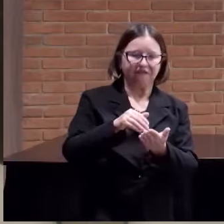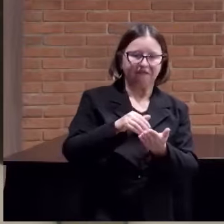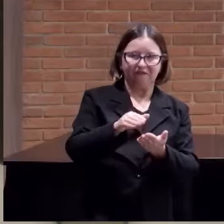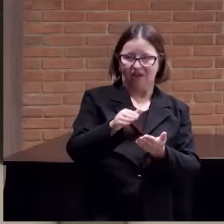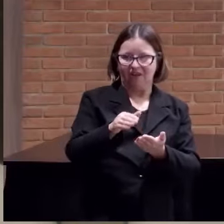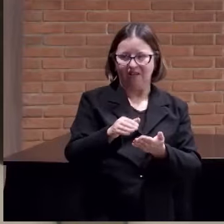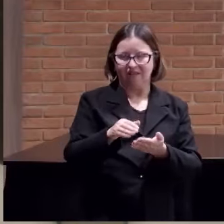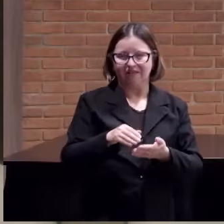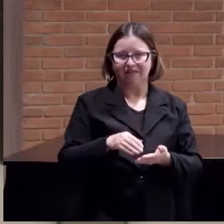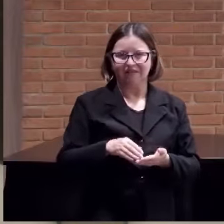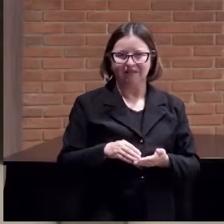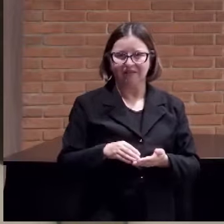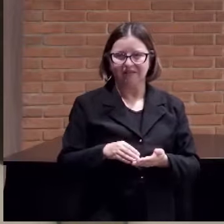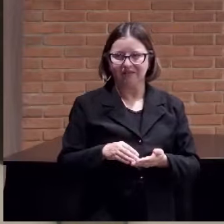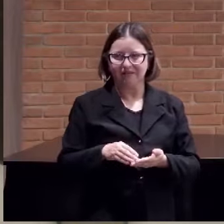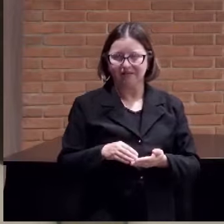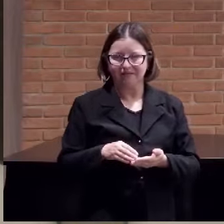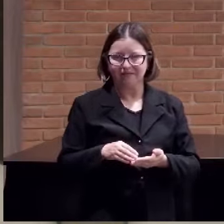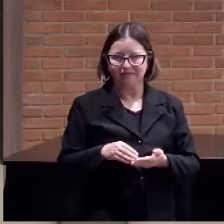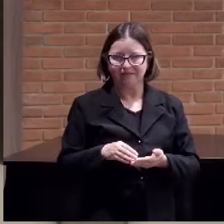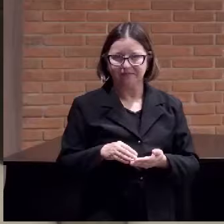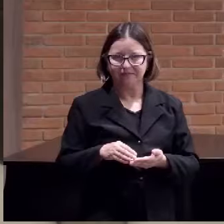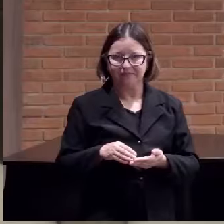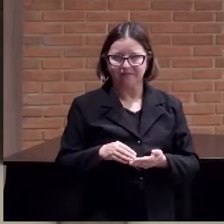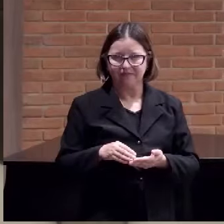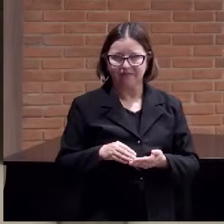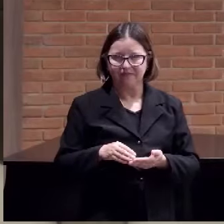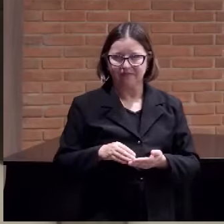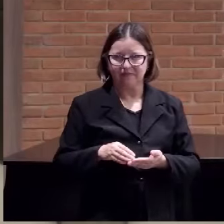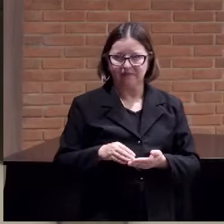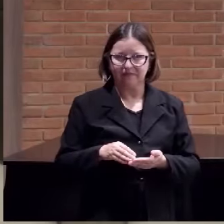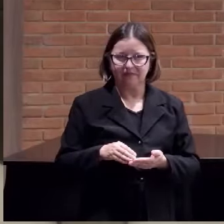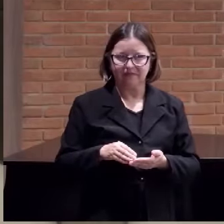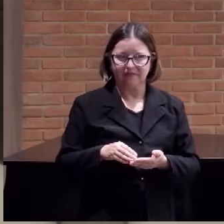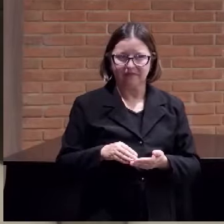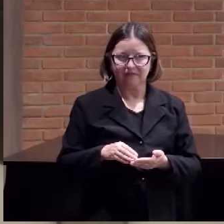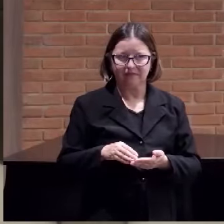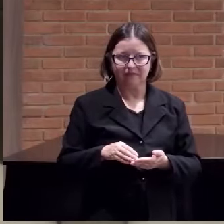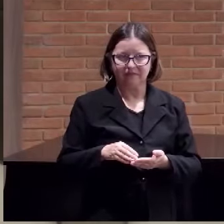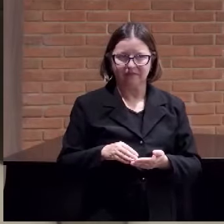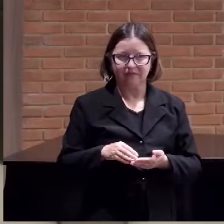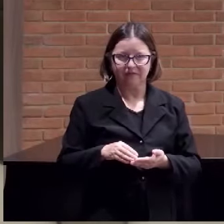da lei e que pudesse